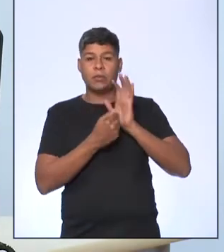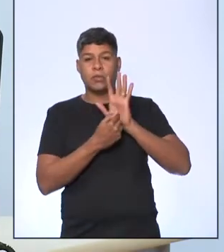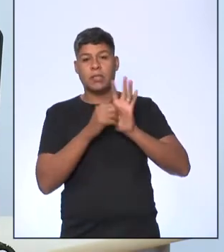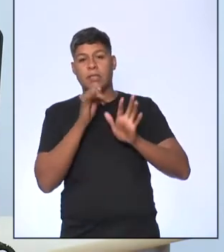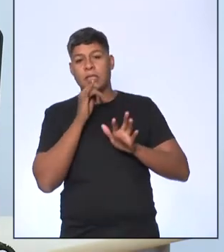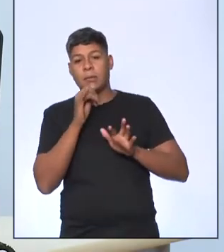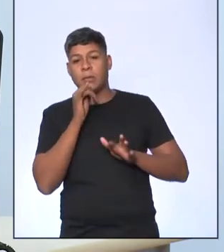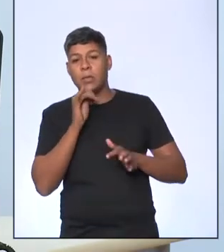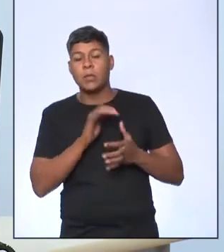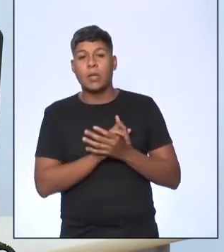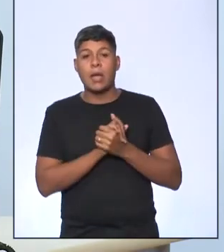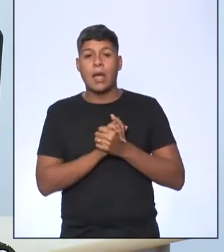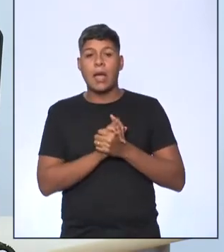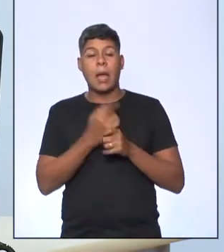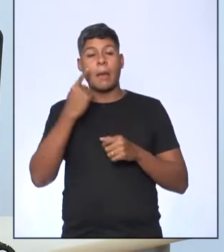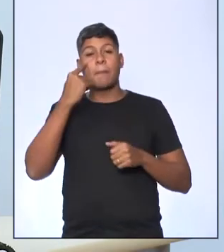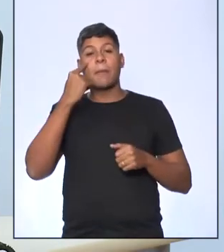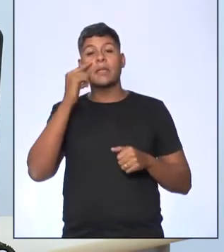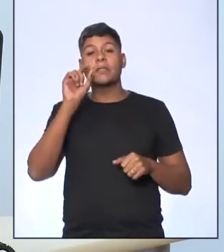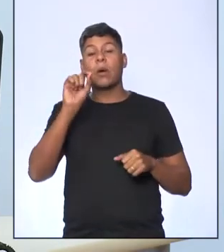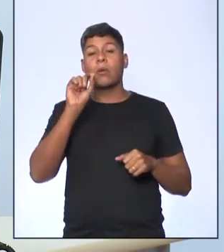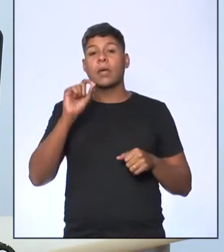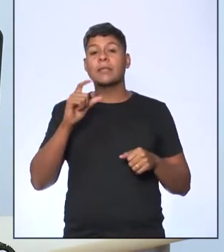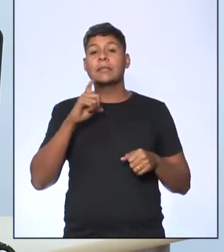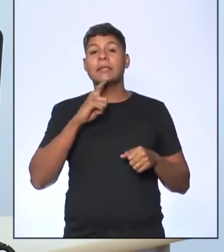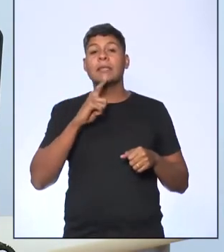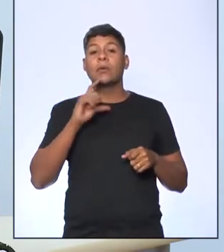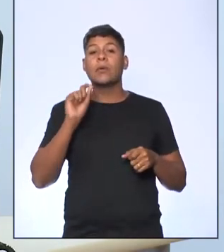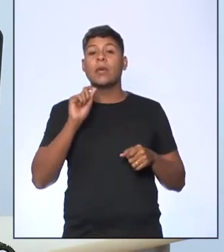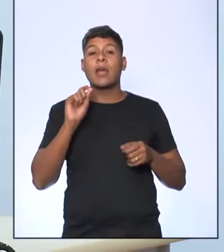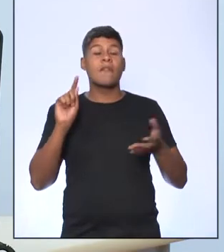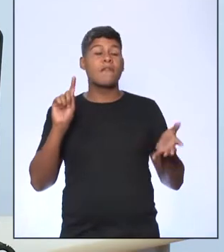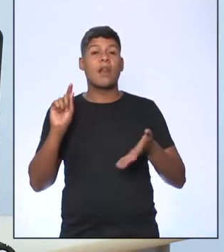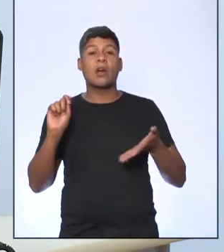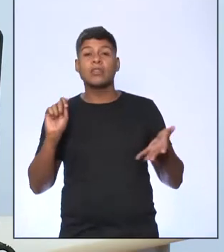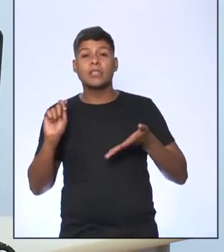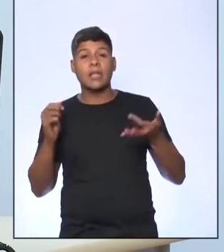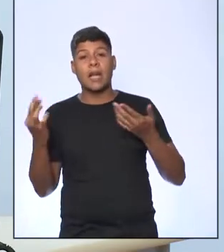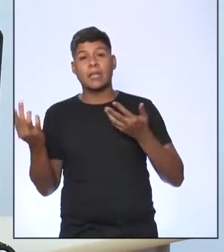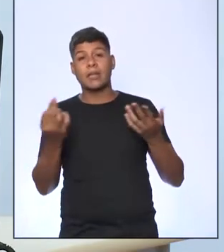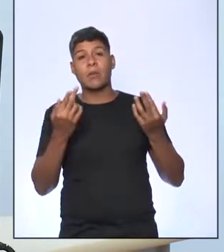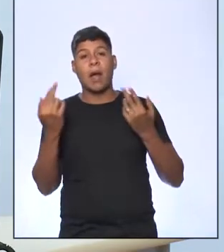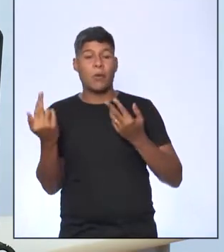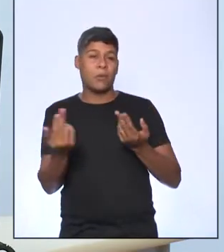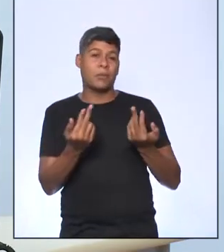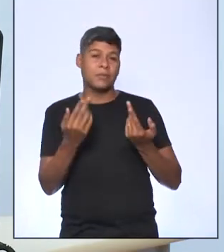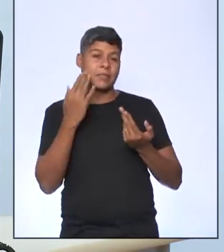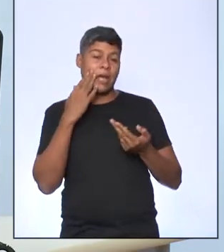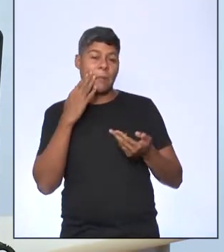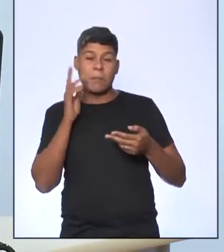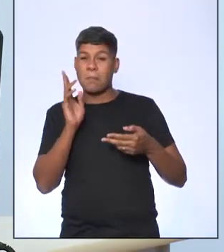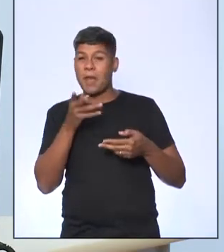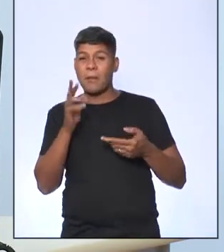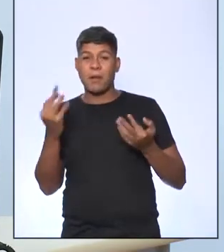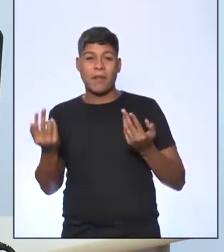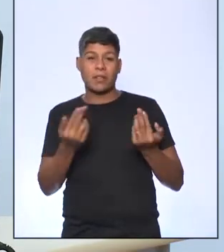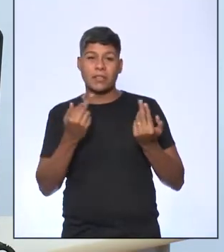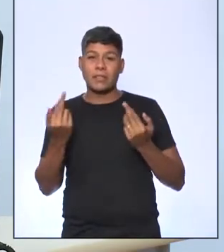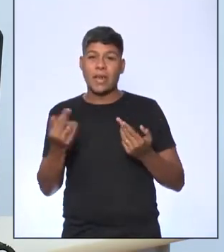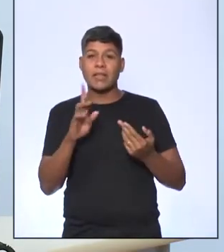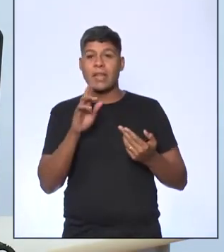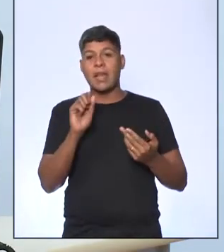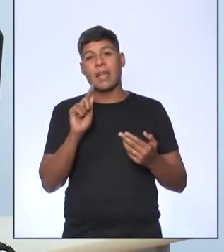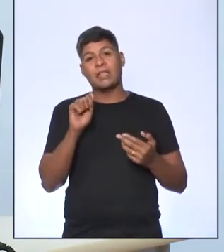seria mais ou menos assim. Imagina só que a gente tem ali velocidades iguais. Então, a mesma velocidade que o meu reagente